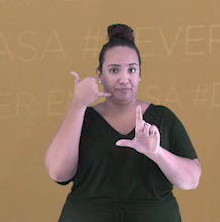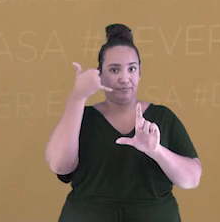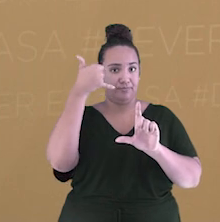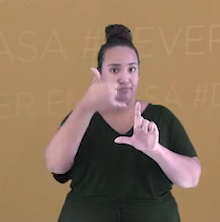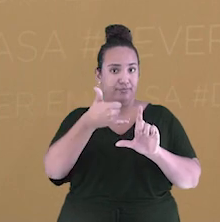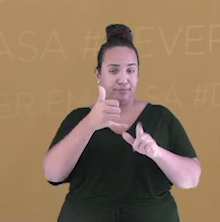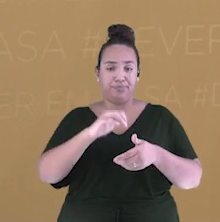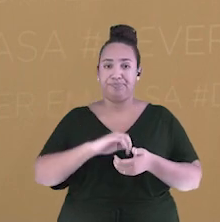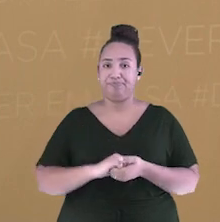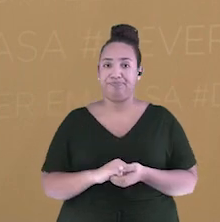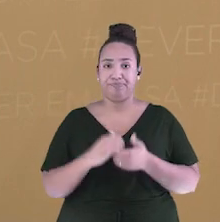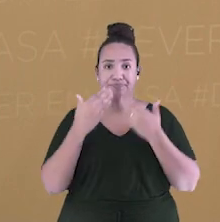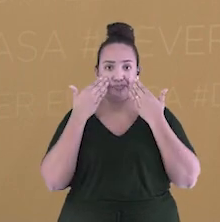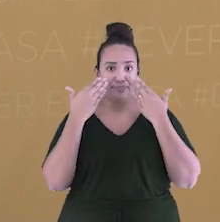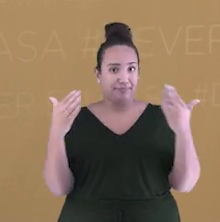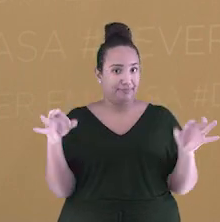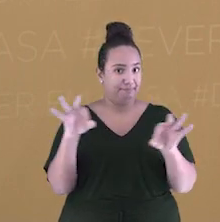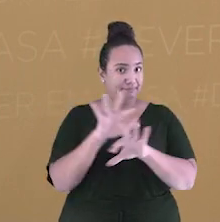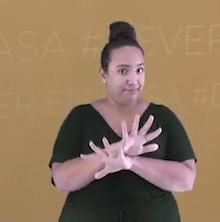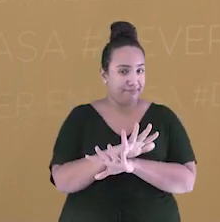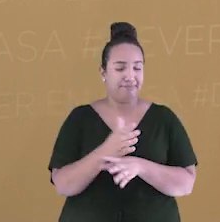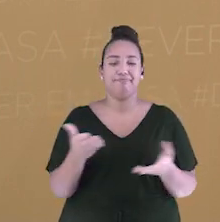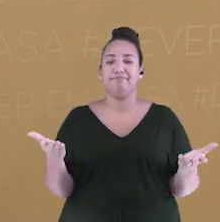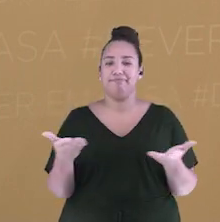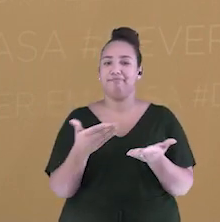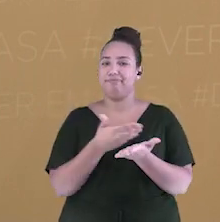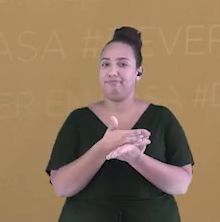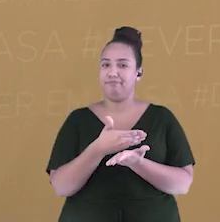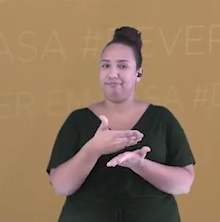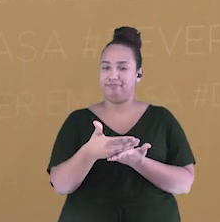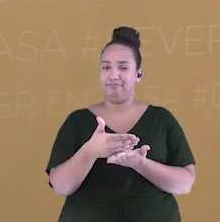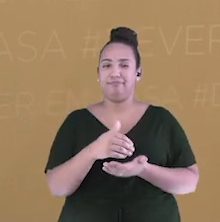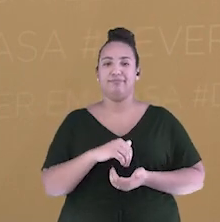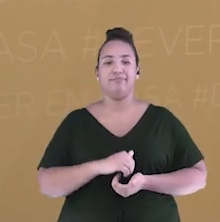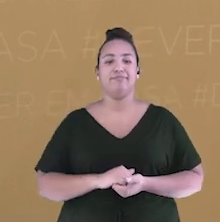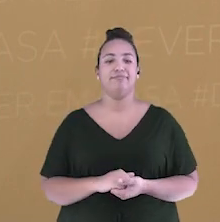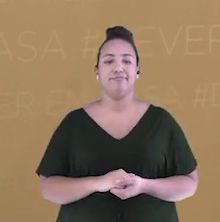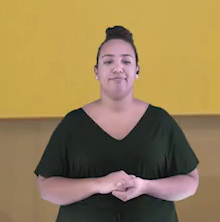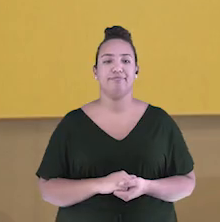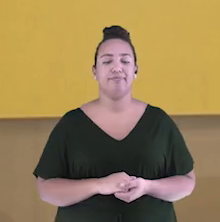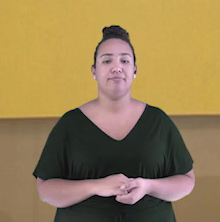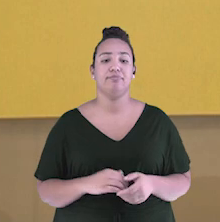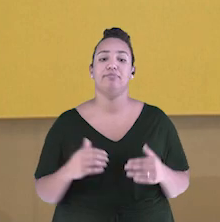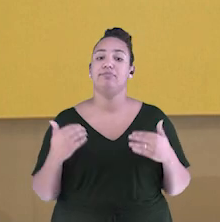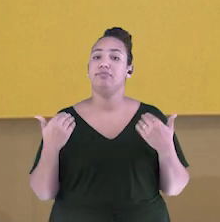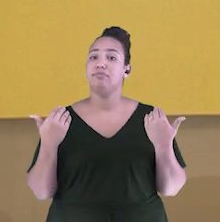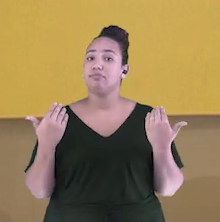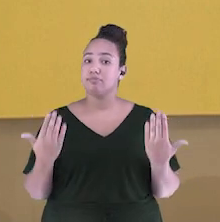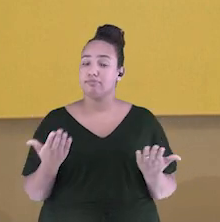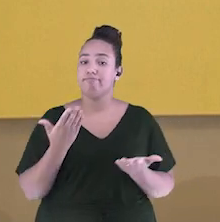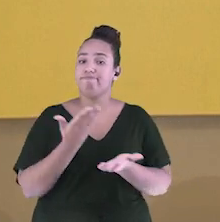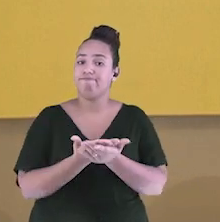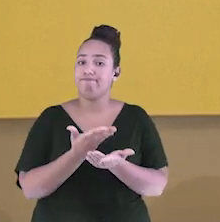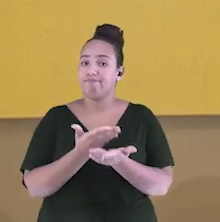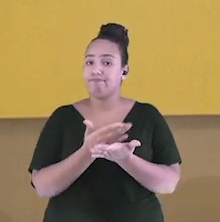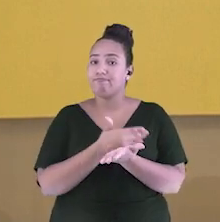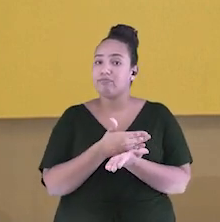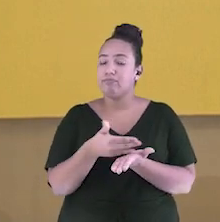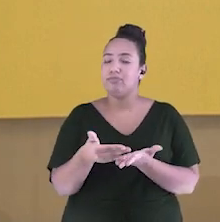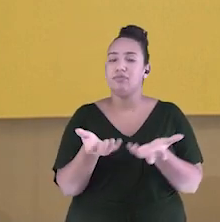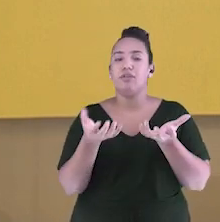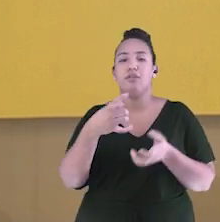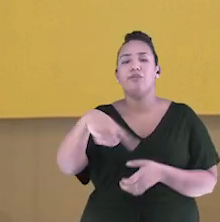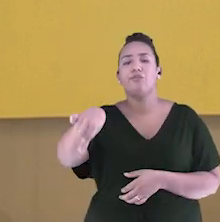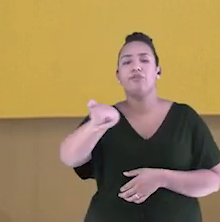na sua tela. Apresentações feitas? Agora vamos para a aula. Para começarmos a nossa aula, quero